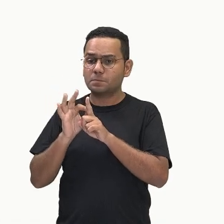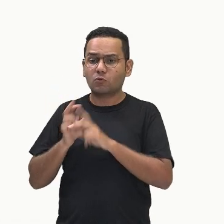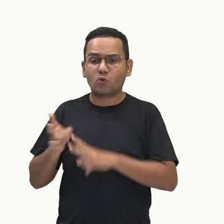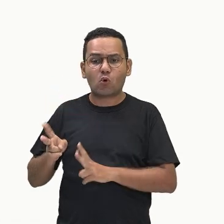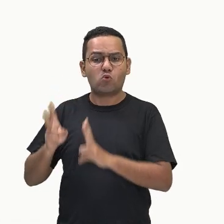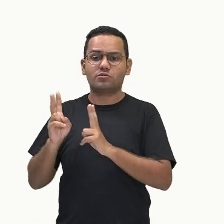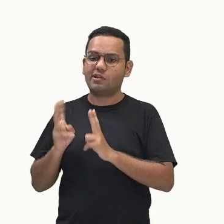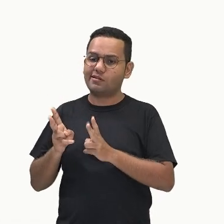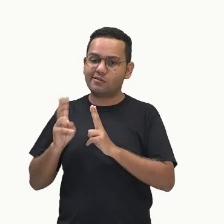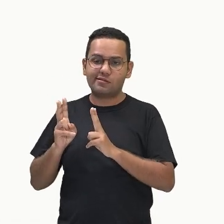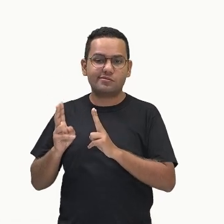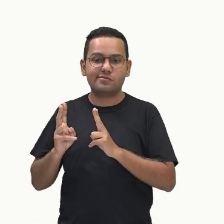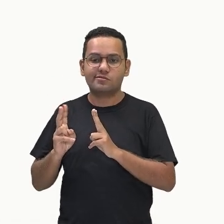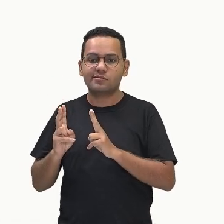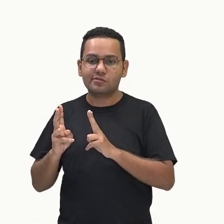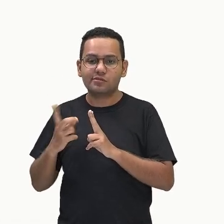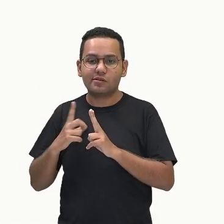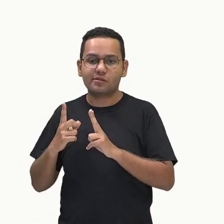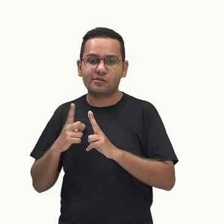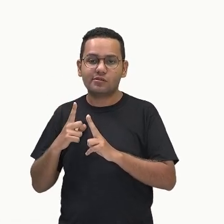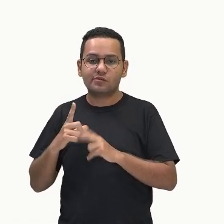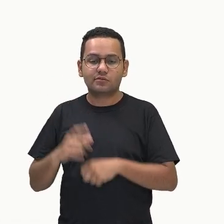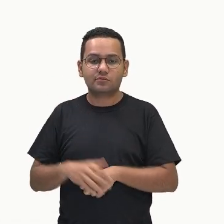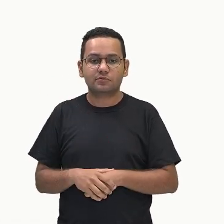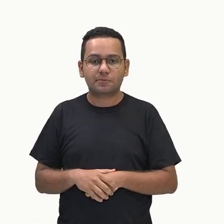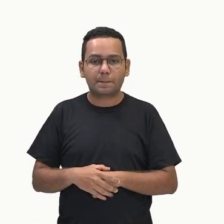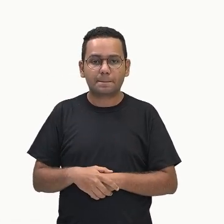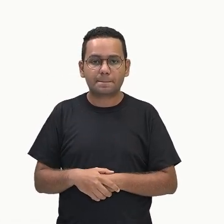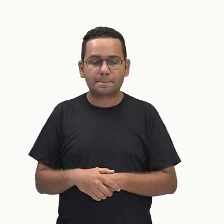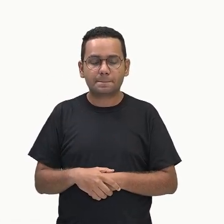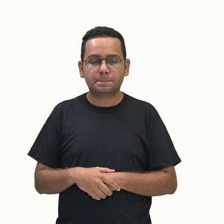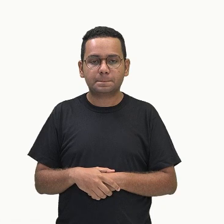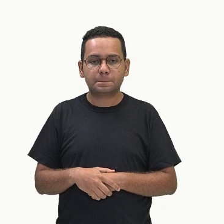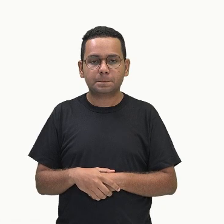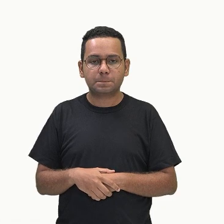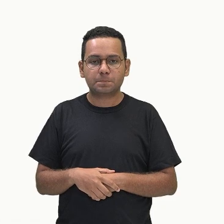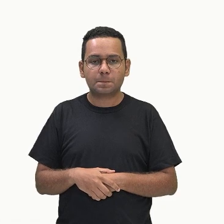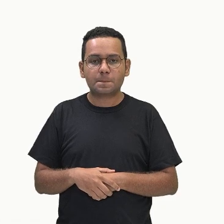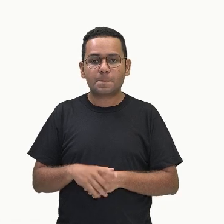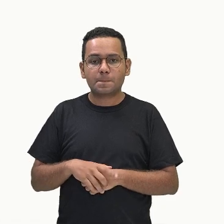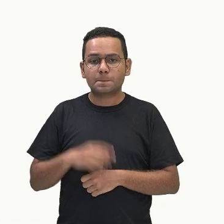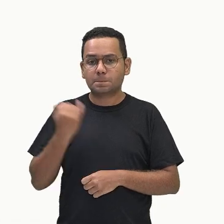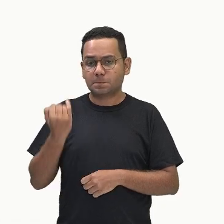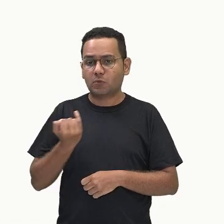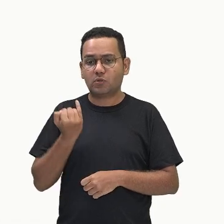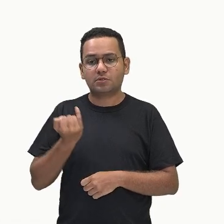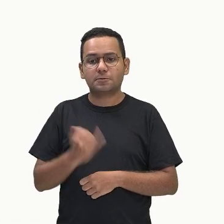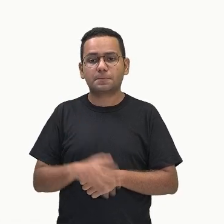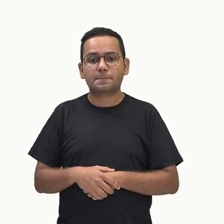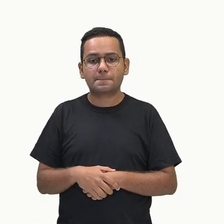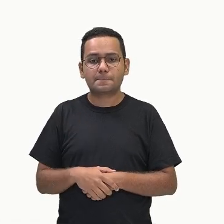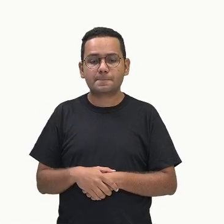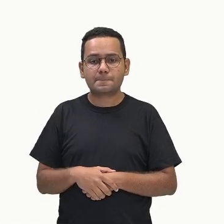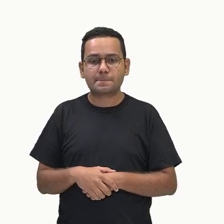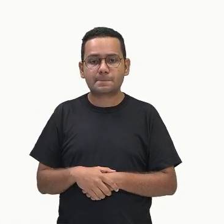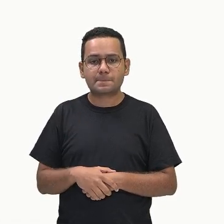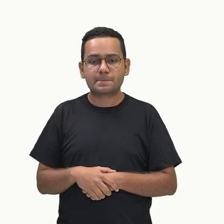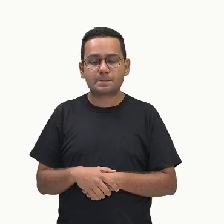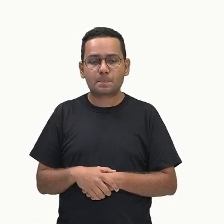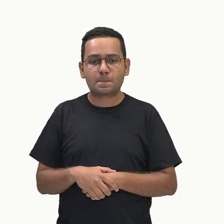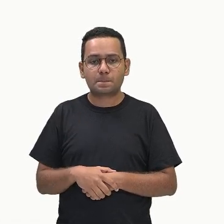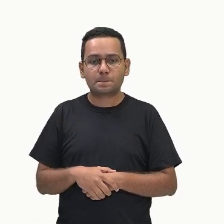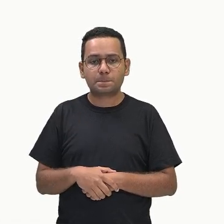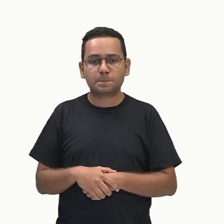órgãos internos. Então, esse aquecimento do corpo é de extrema importância. E